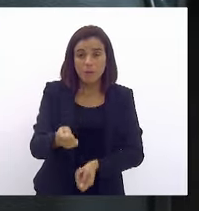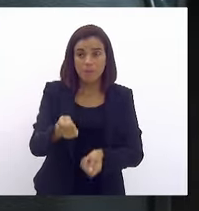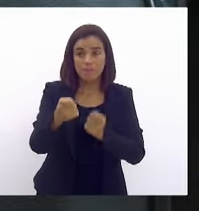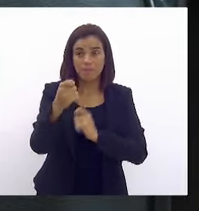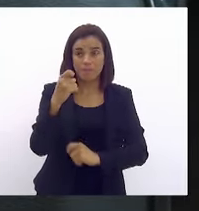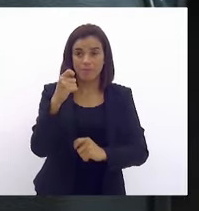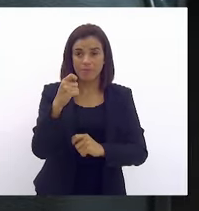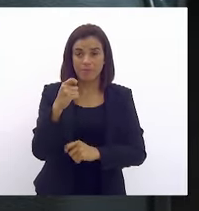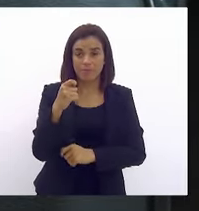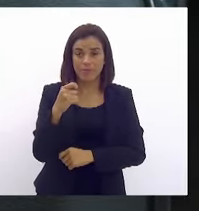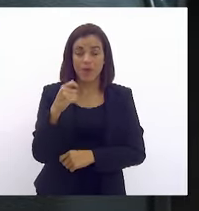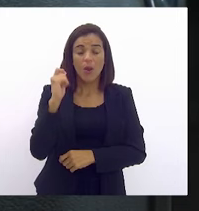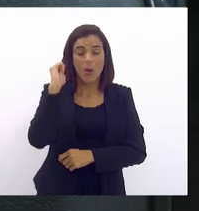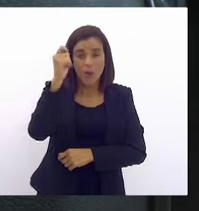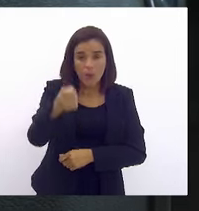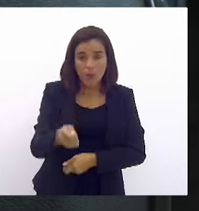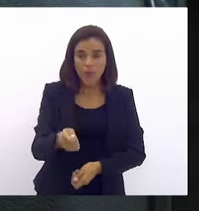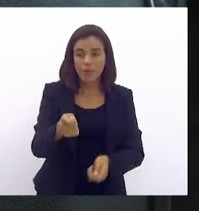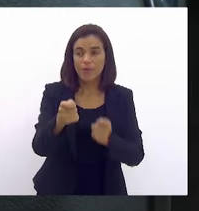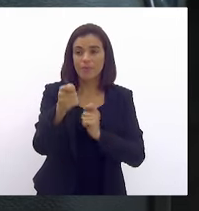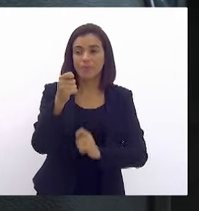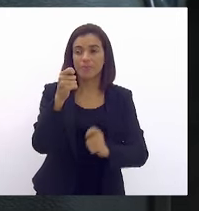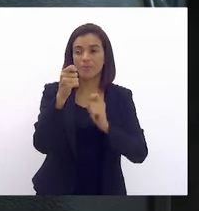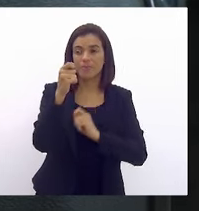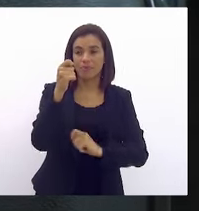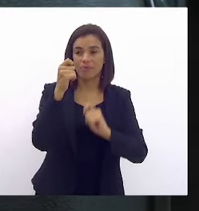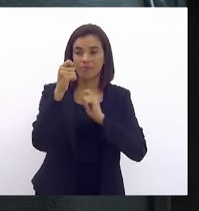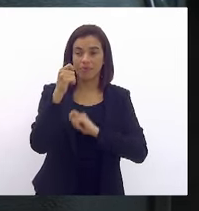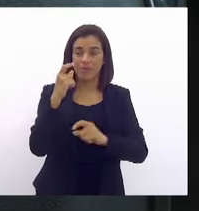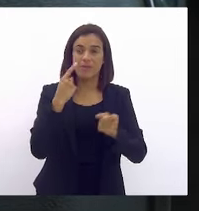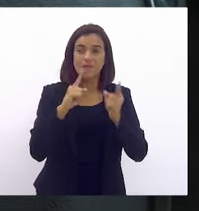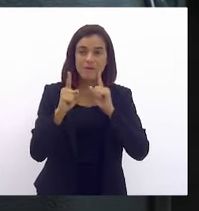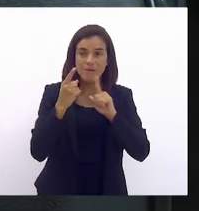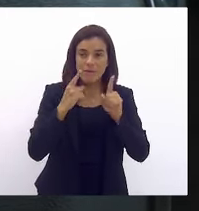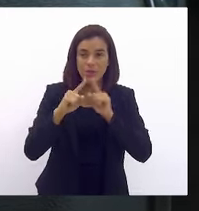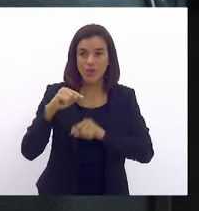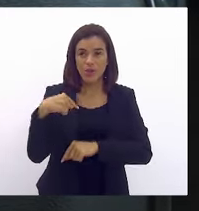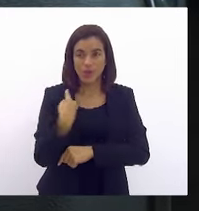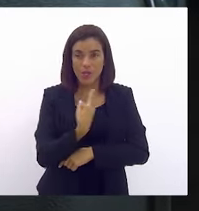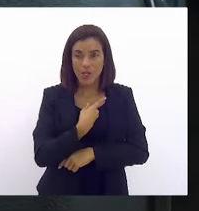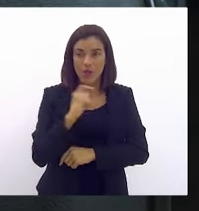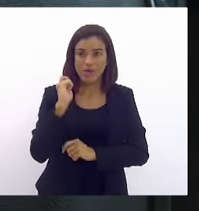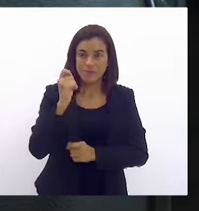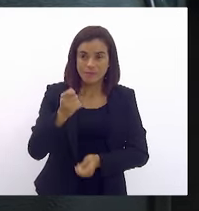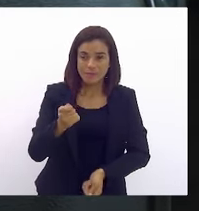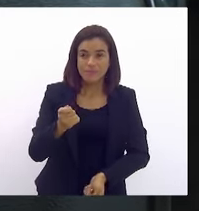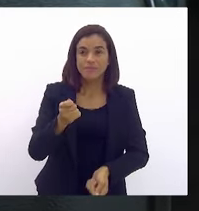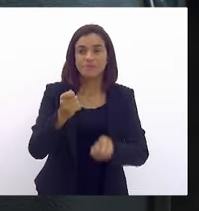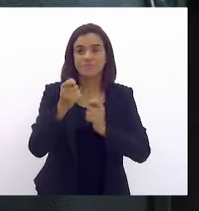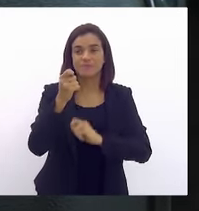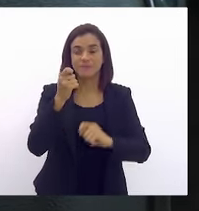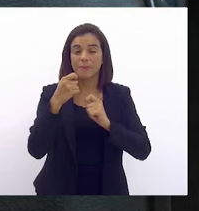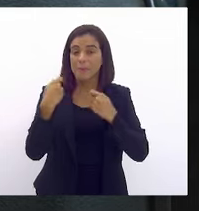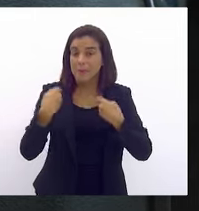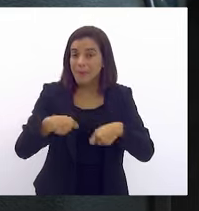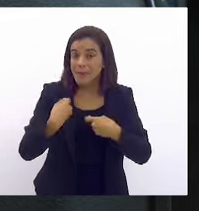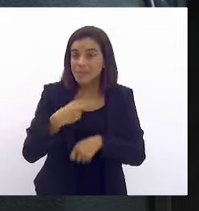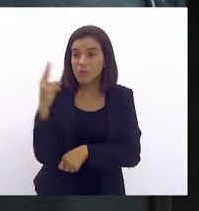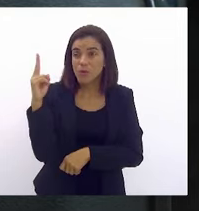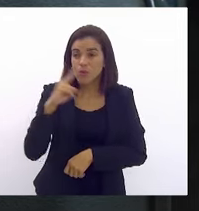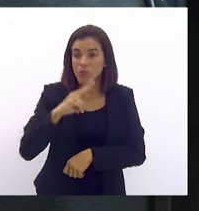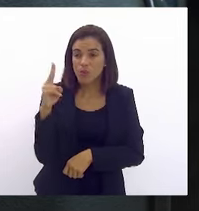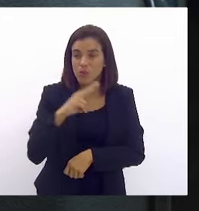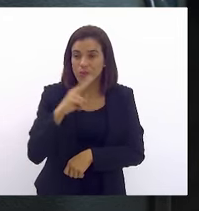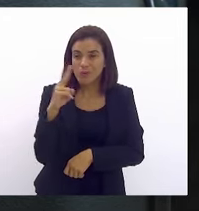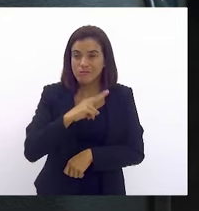mais perto, só. Os pescadores, né, de Maricá, nós, pescadores, precisamos urgentemente